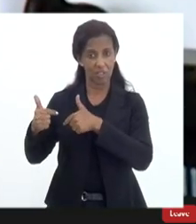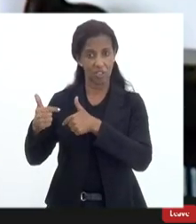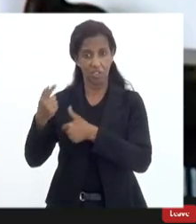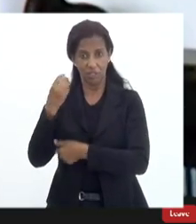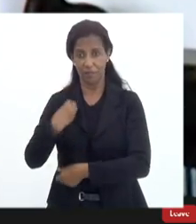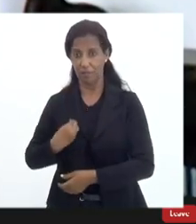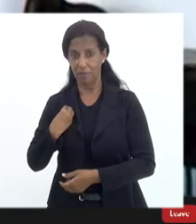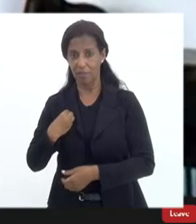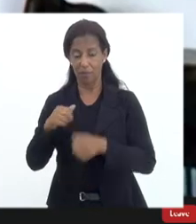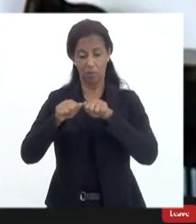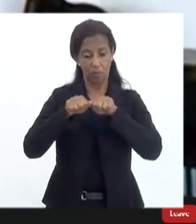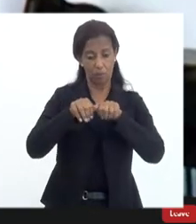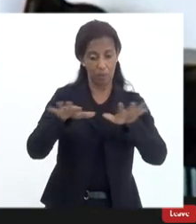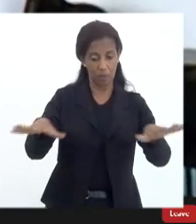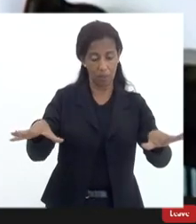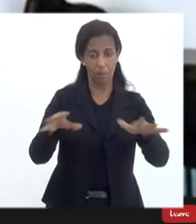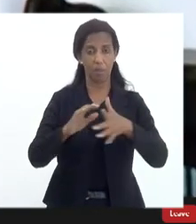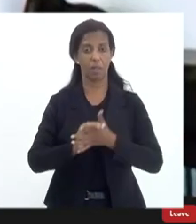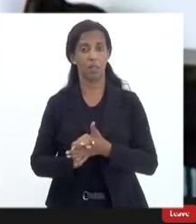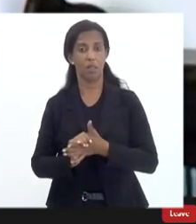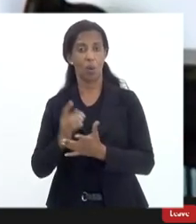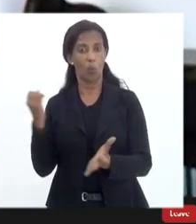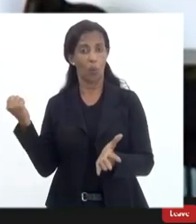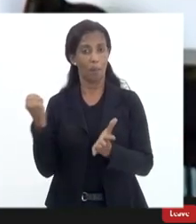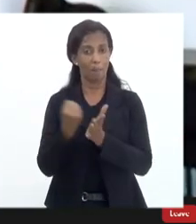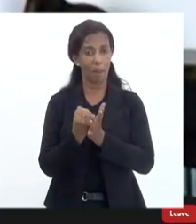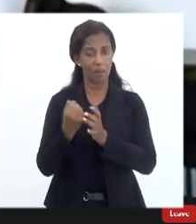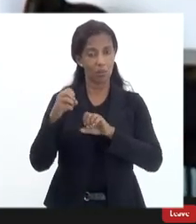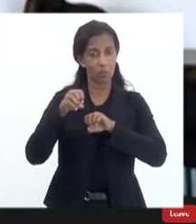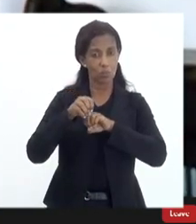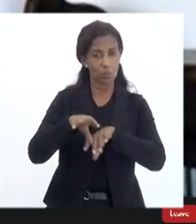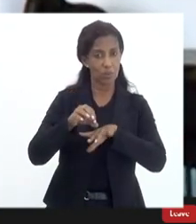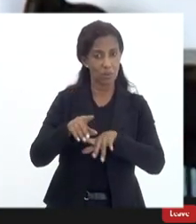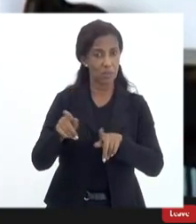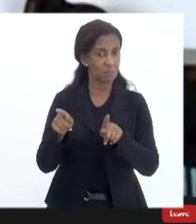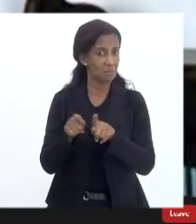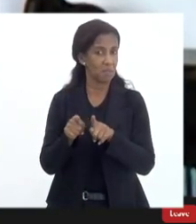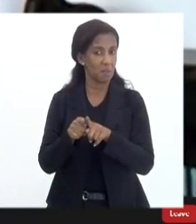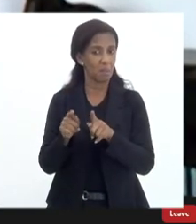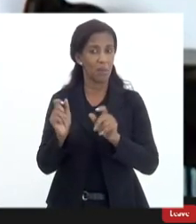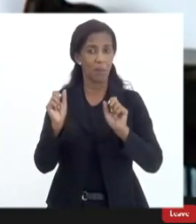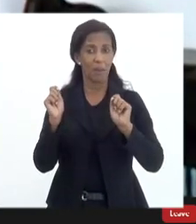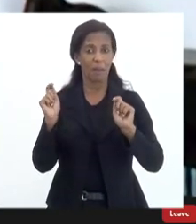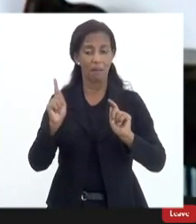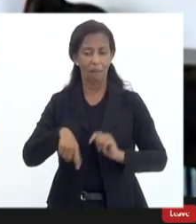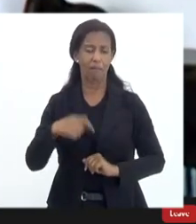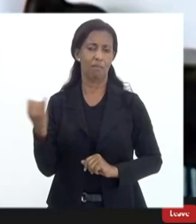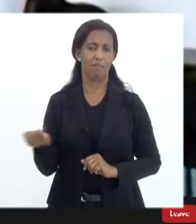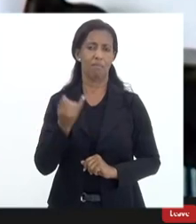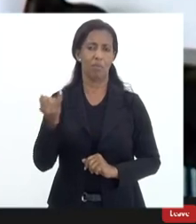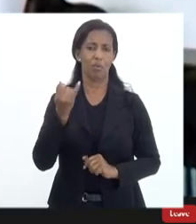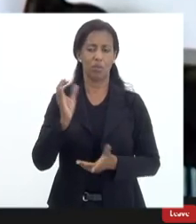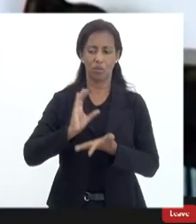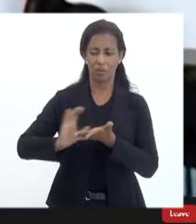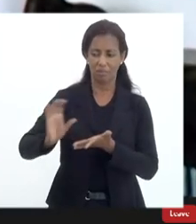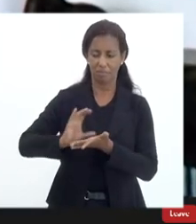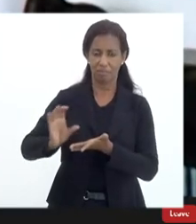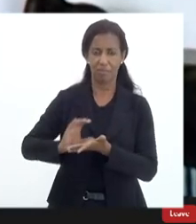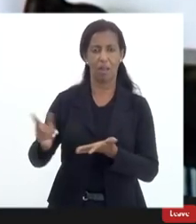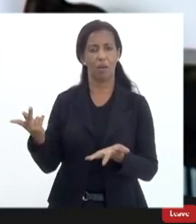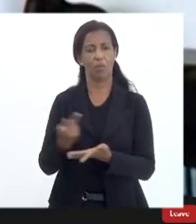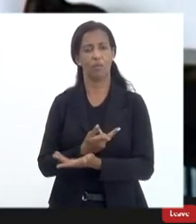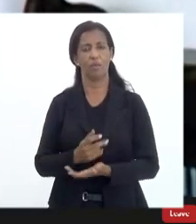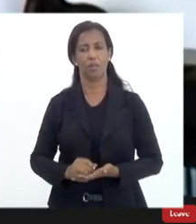né, com pandemia, com um impacto educacional imprevisível, é muito importante que esses investimentos sejam